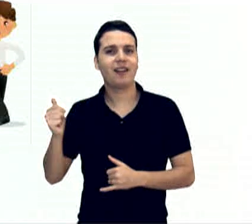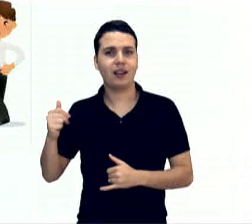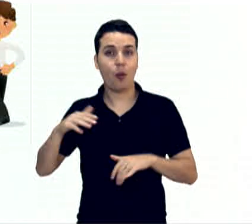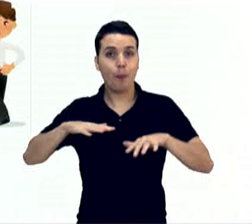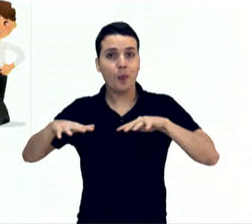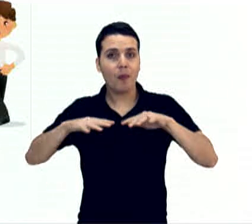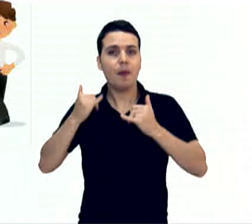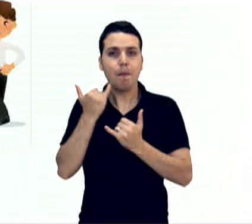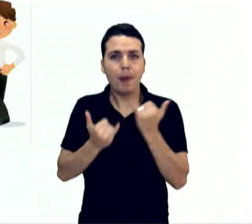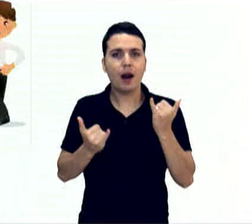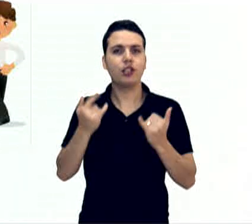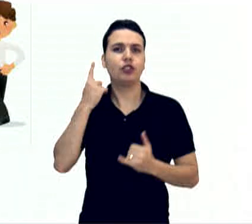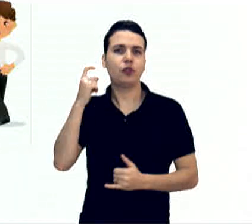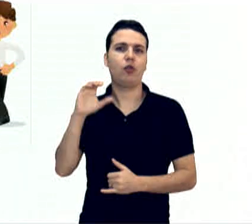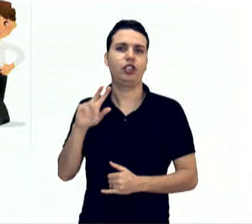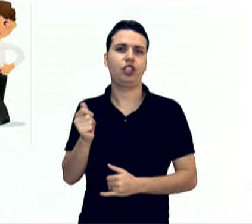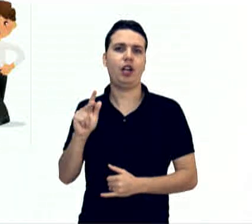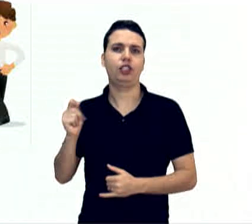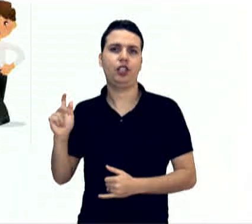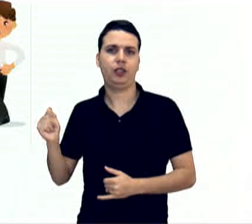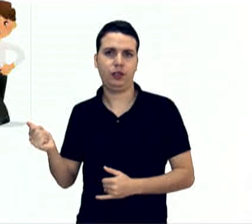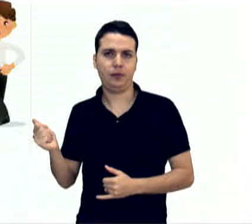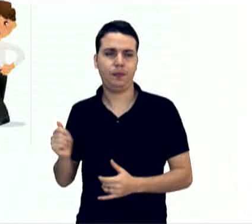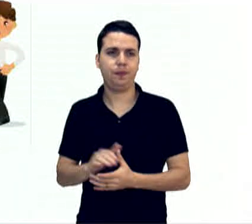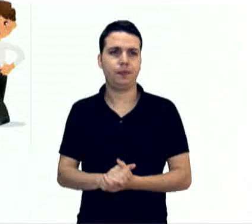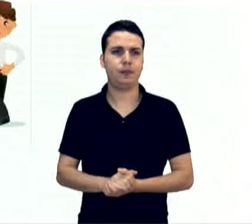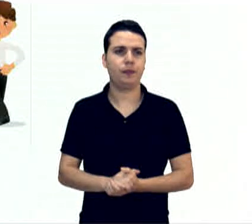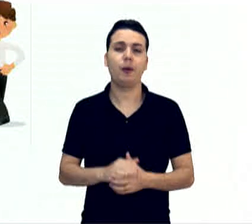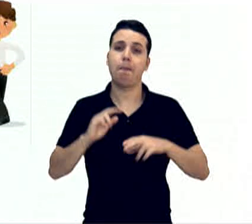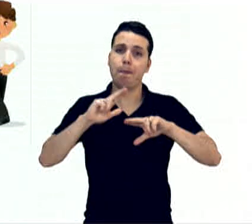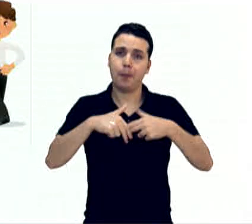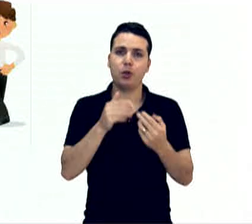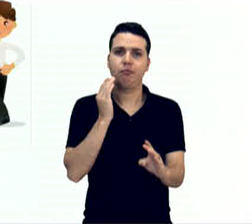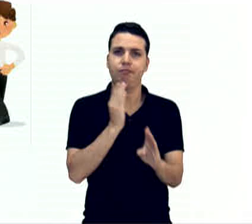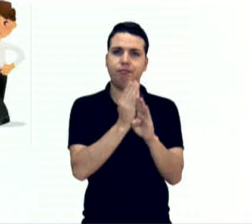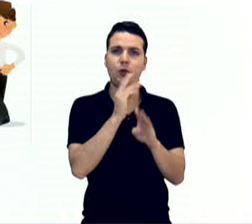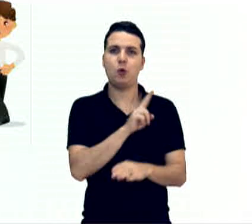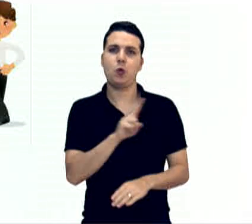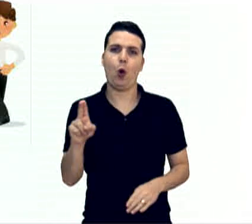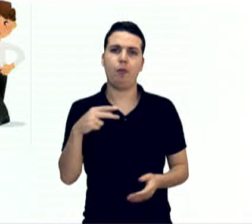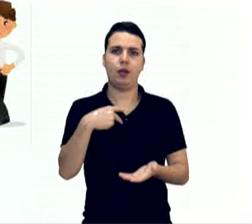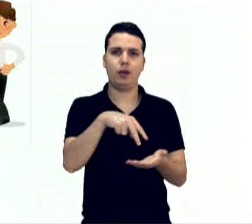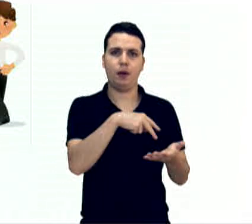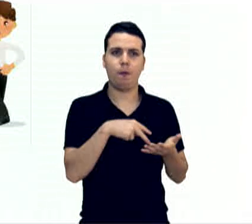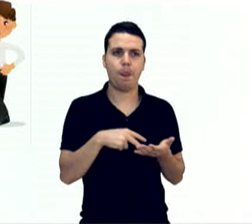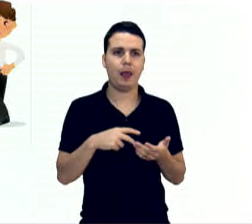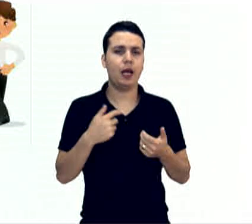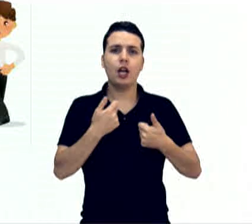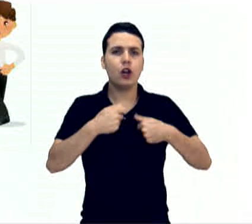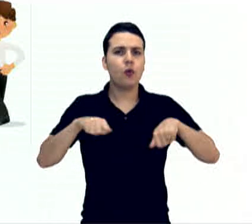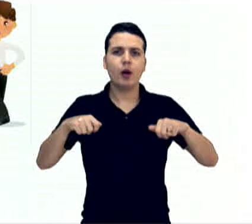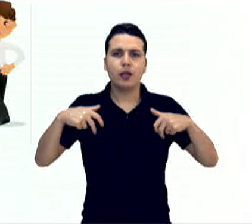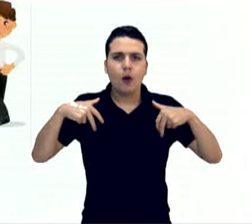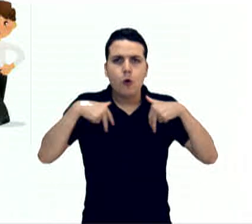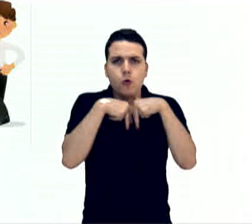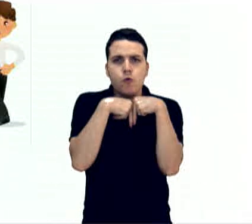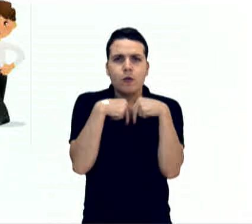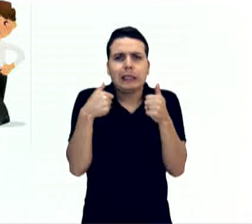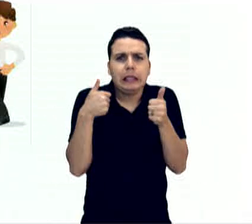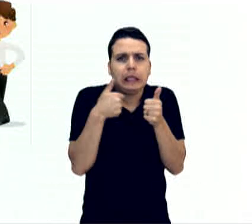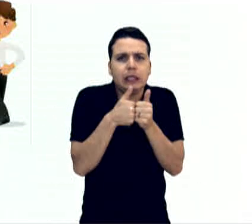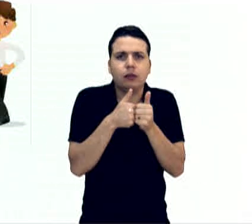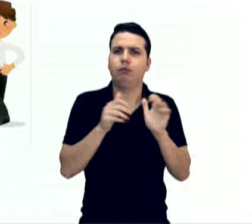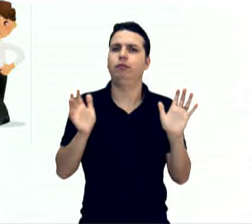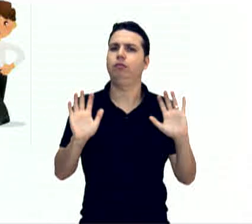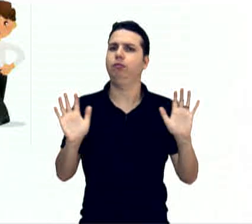tchá, tchá. Por isso, o nome dessa dança. O casal não precisa ficar tão próximo um ao outro, né,